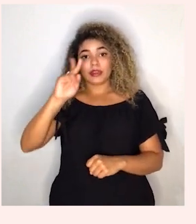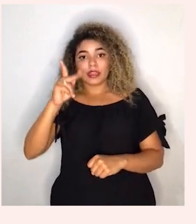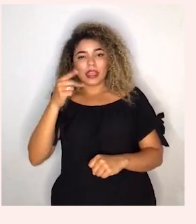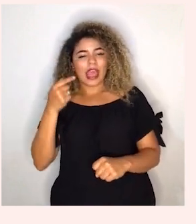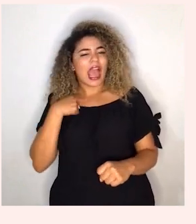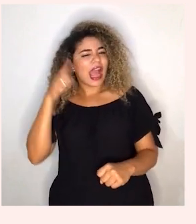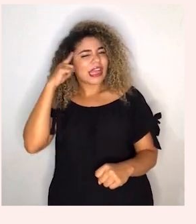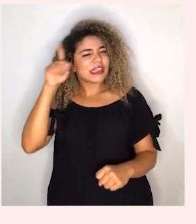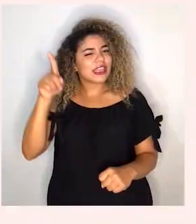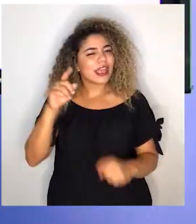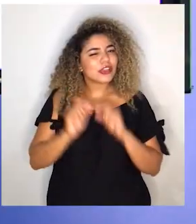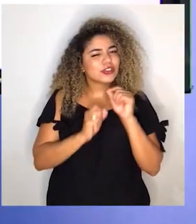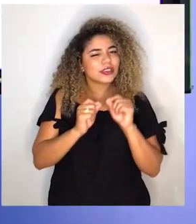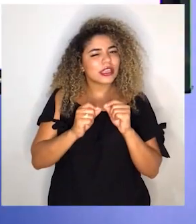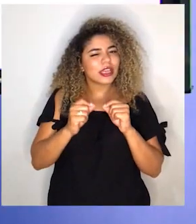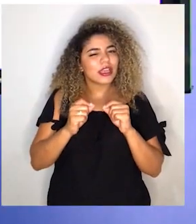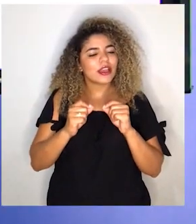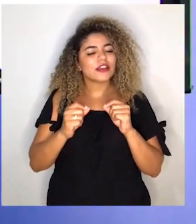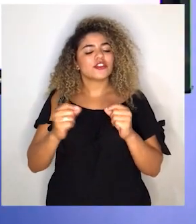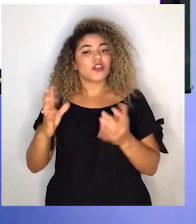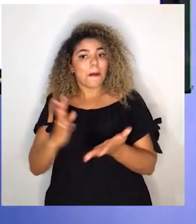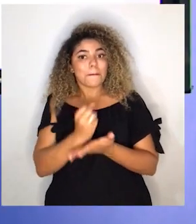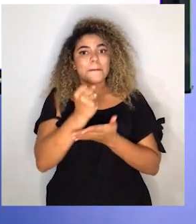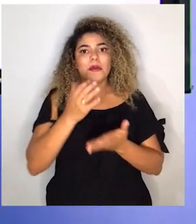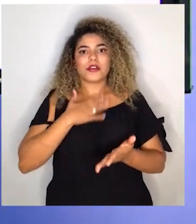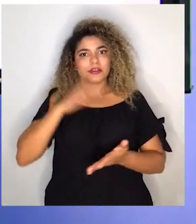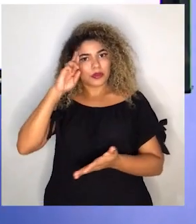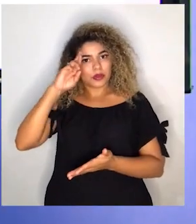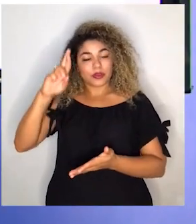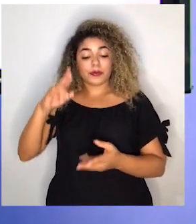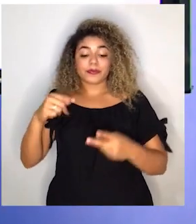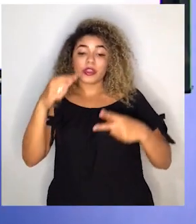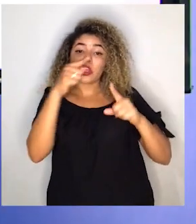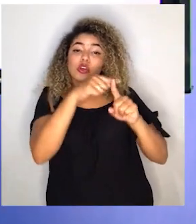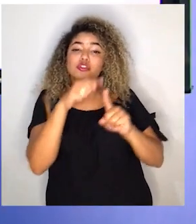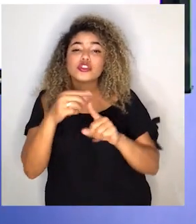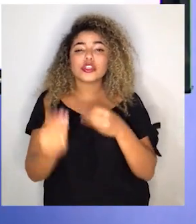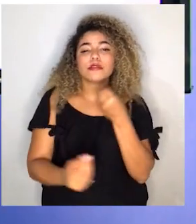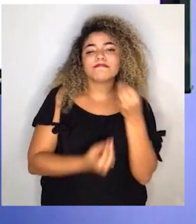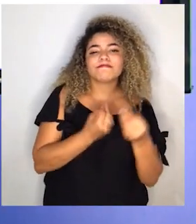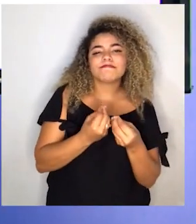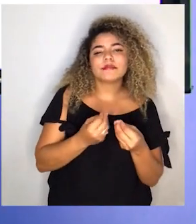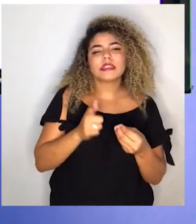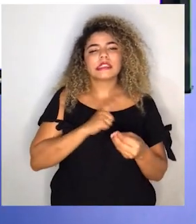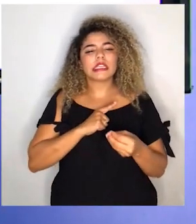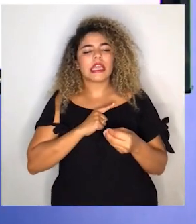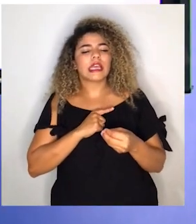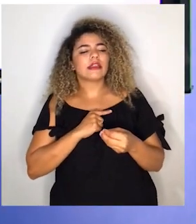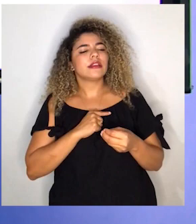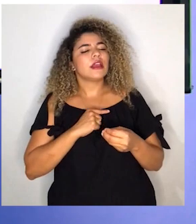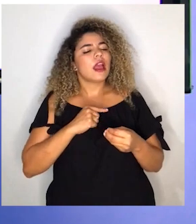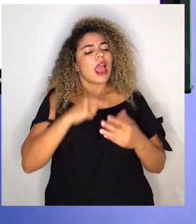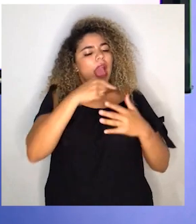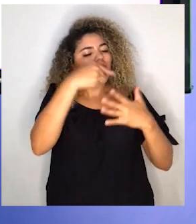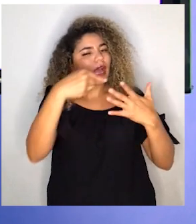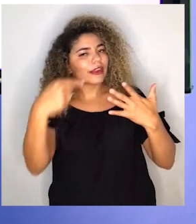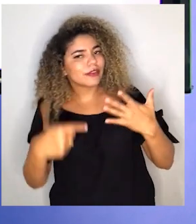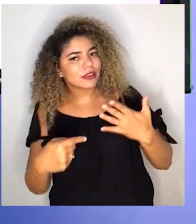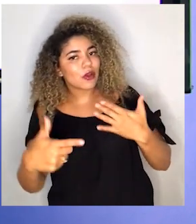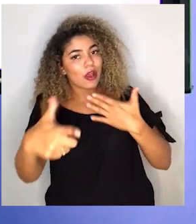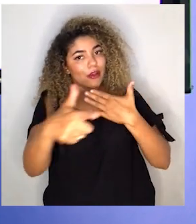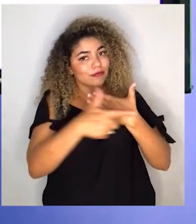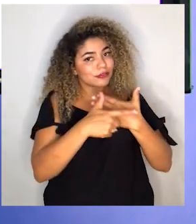transmite a ideia de posse. Quanto aos tipos, os pronomes são classificados de acordo com a função que